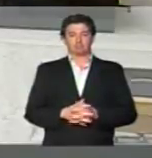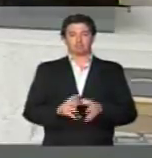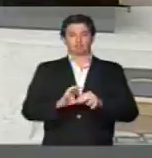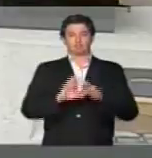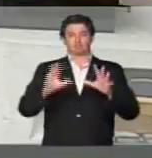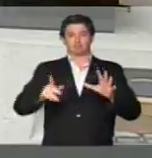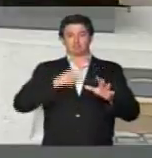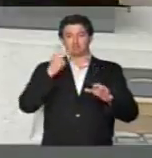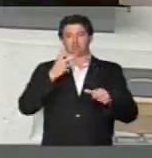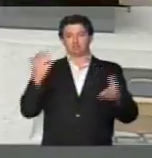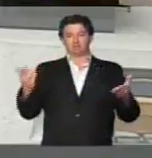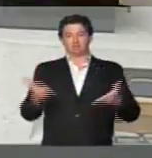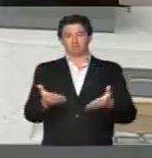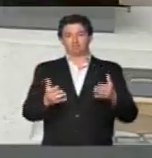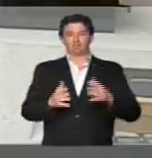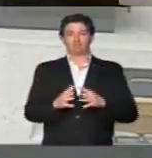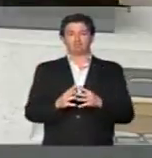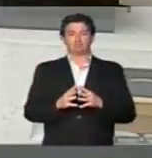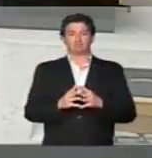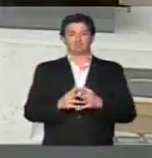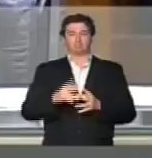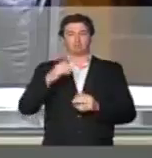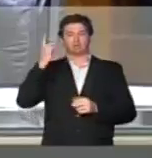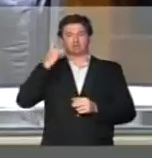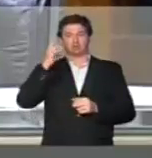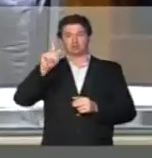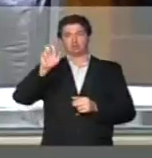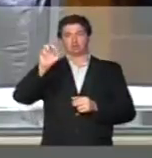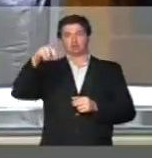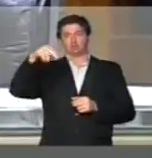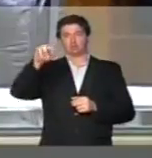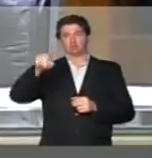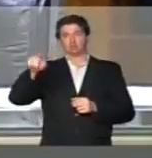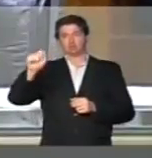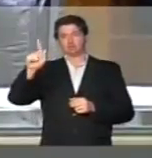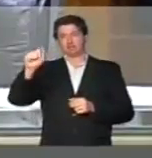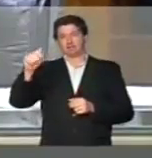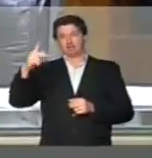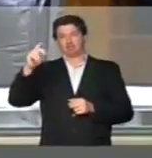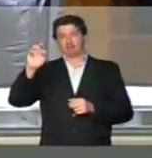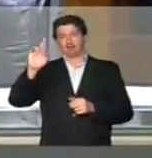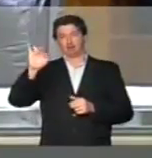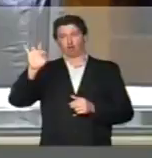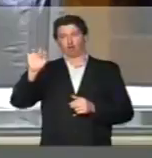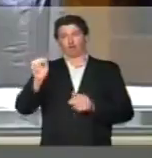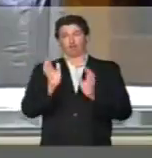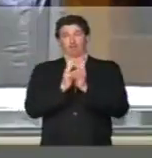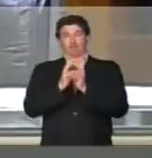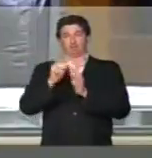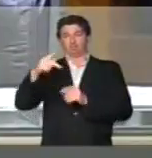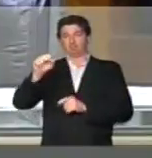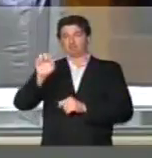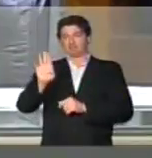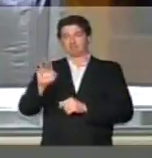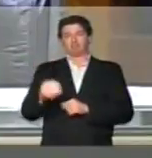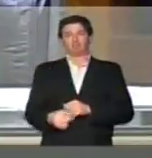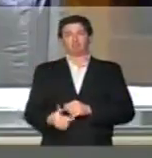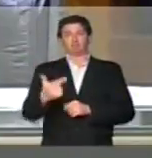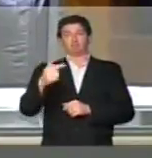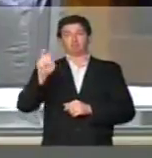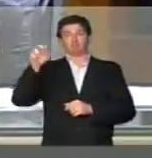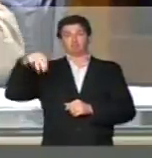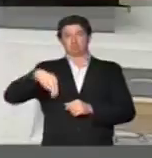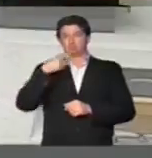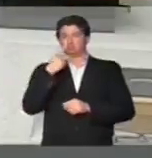Concedo a palavra ao deputado Gonzaga Patriota, PSB Pernambuco. Sua Excelência dispõe de 25